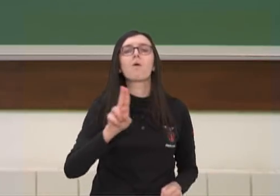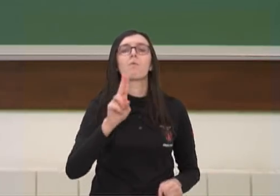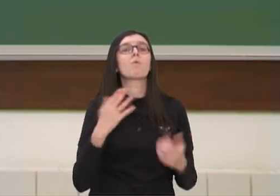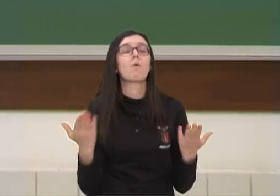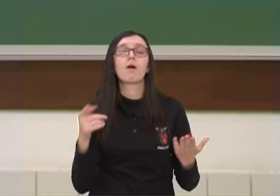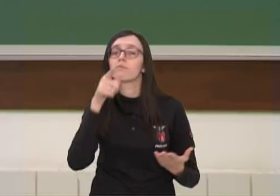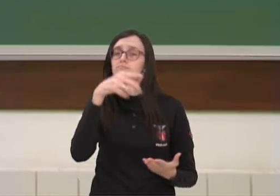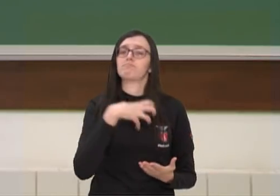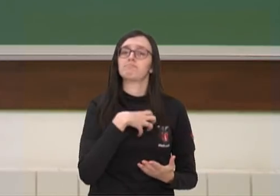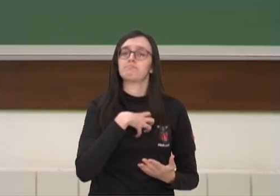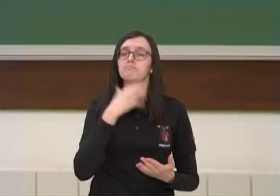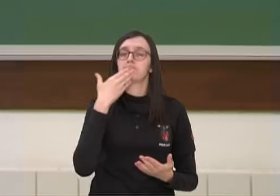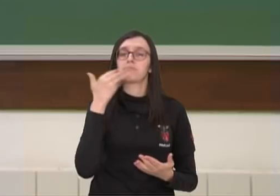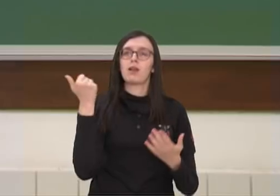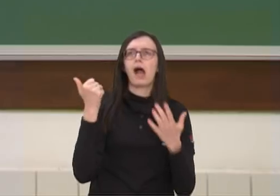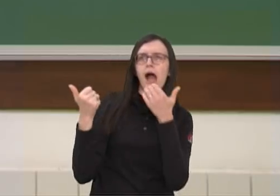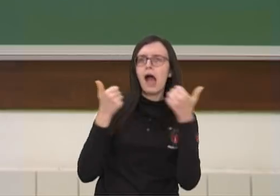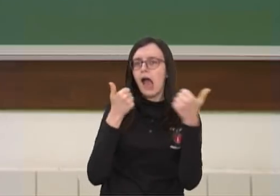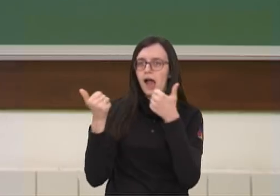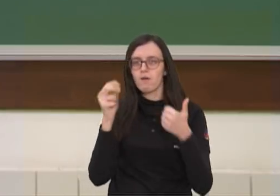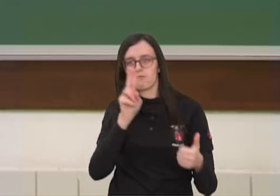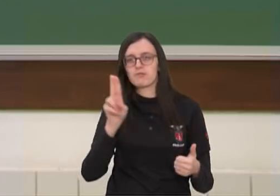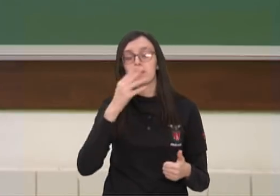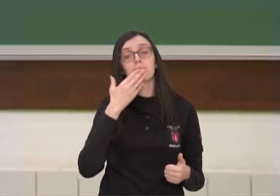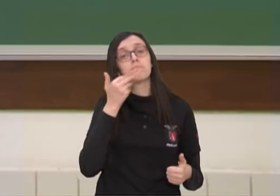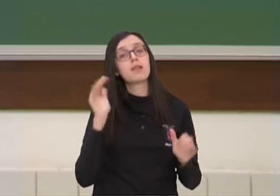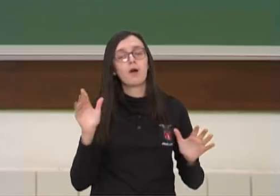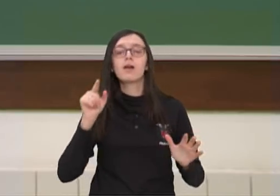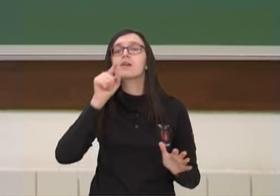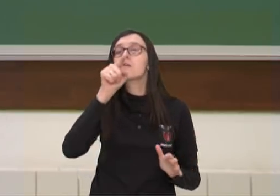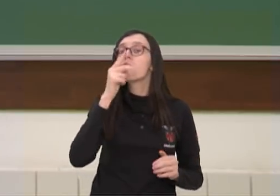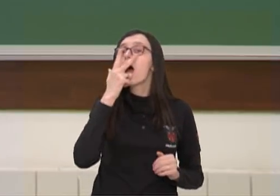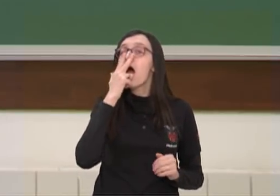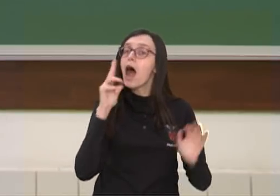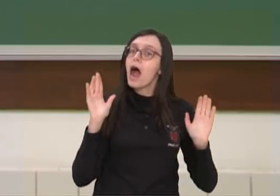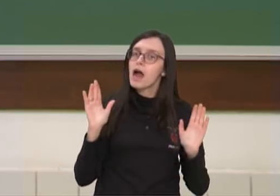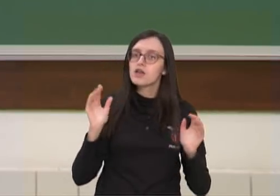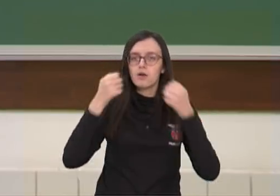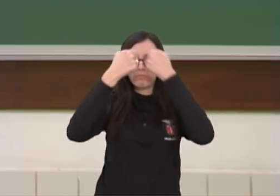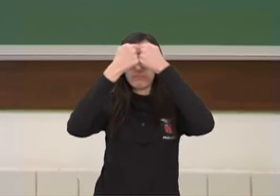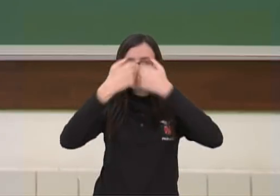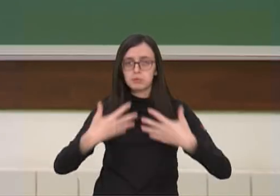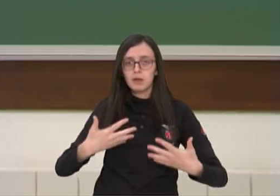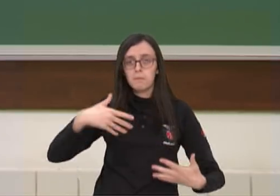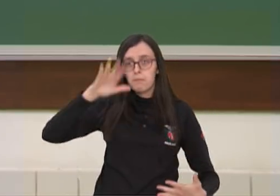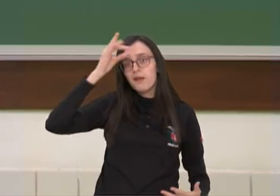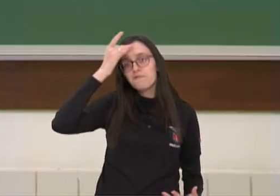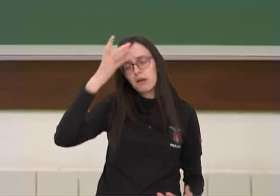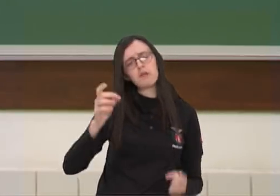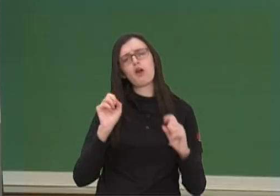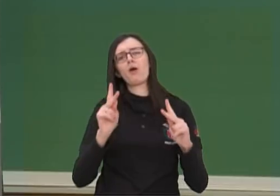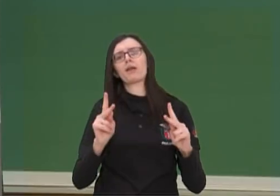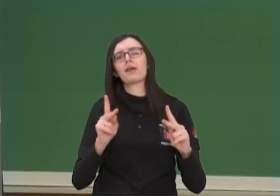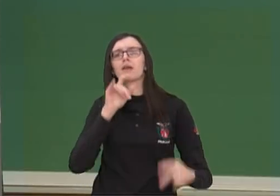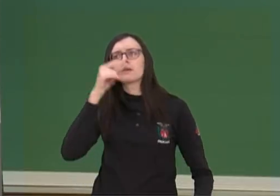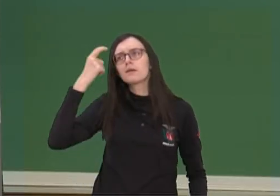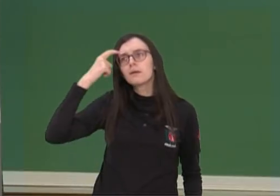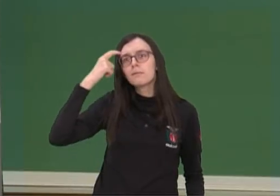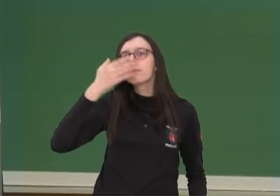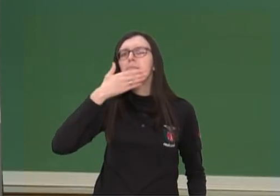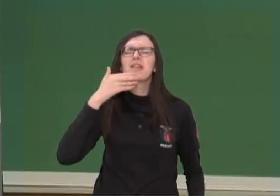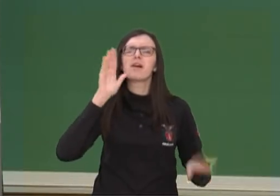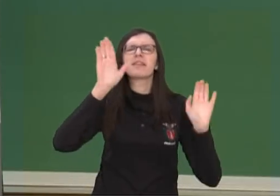que melhor te convier, né? Se você acha que por decomposição é mais fácil, faz por decomposição. Se você acha